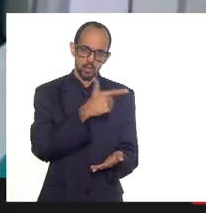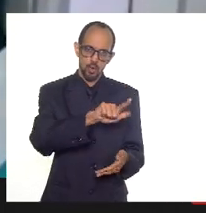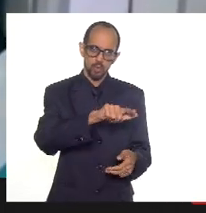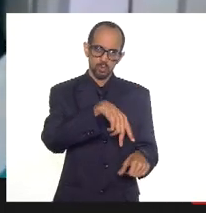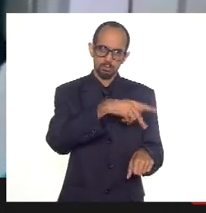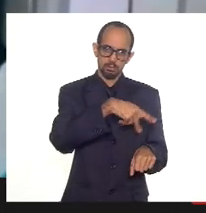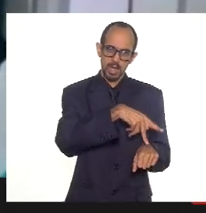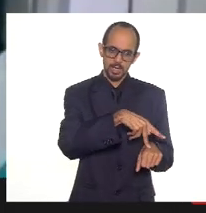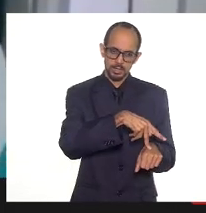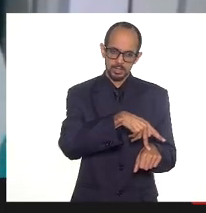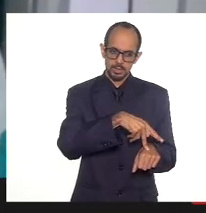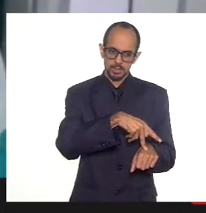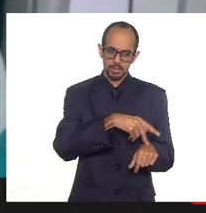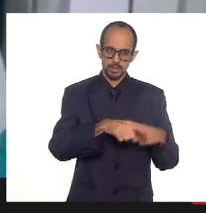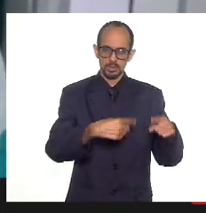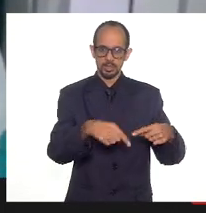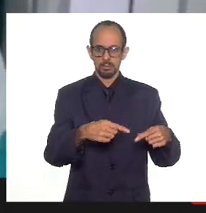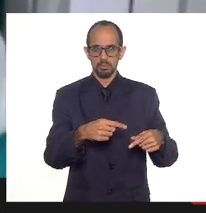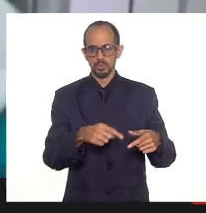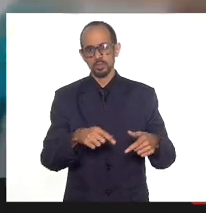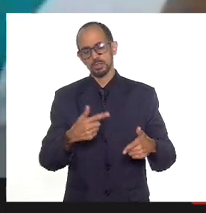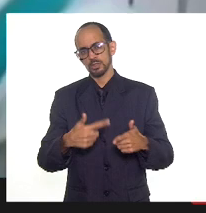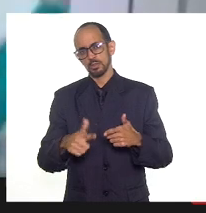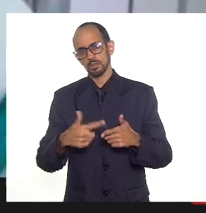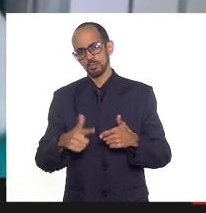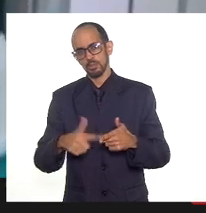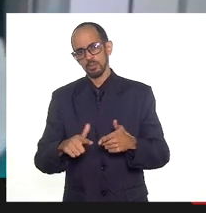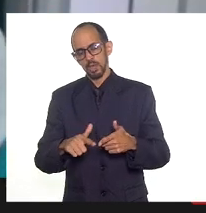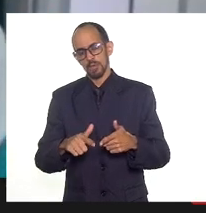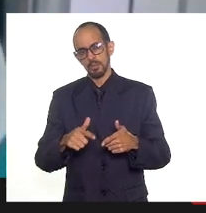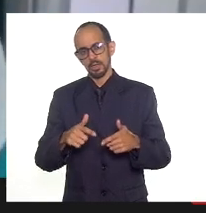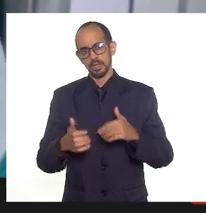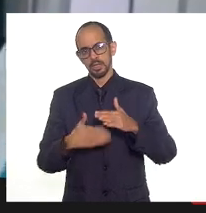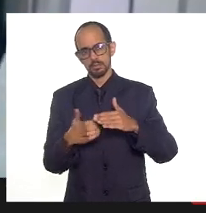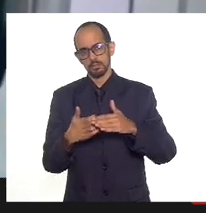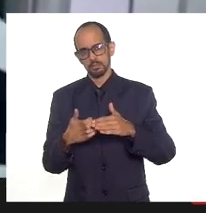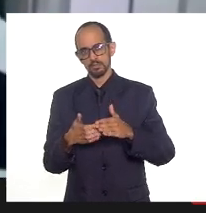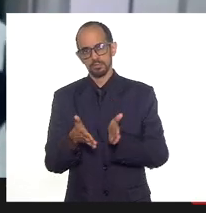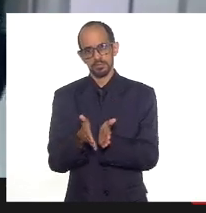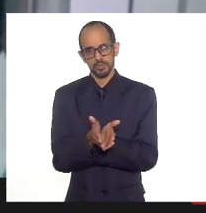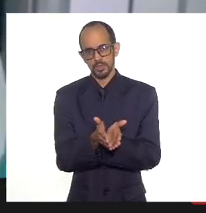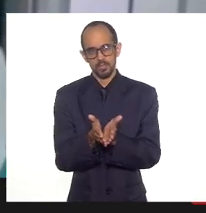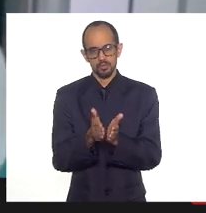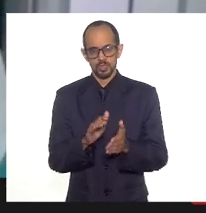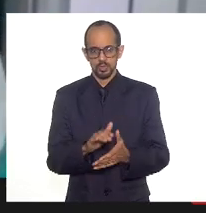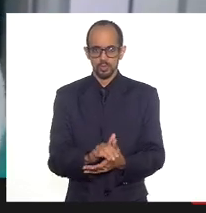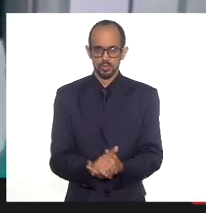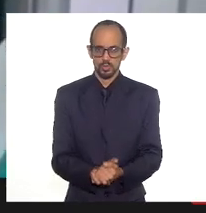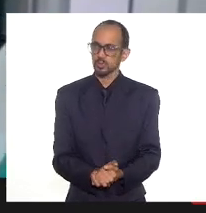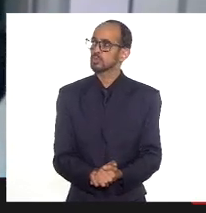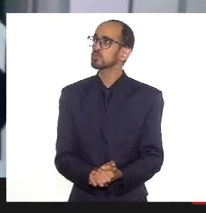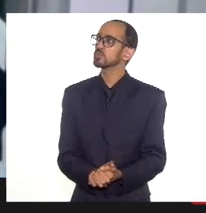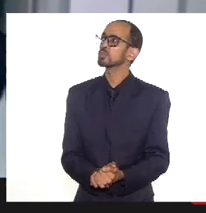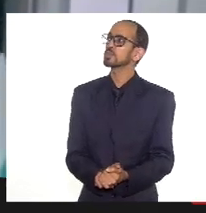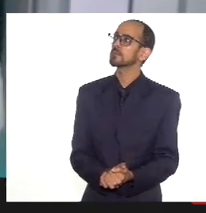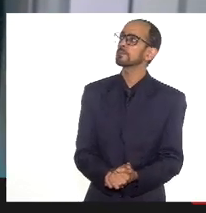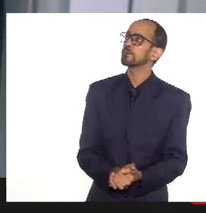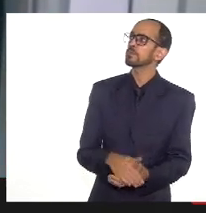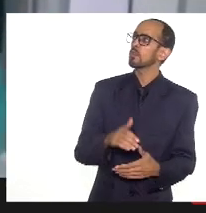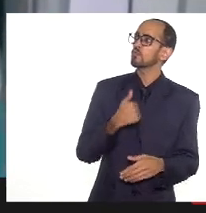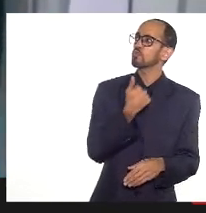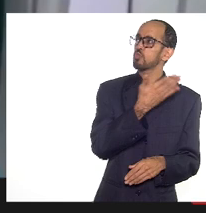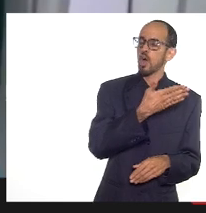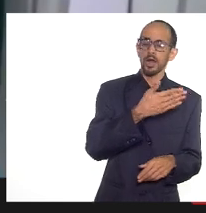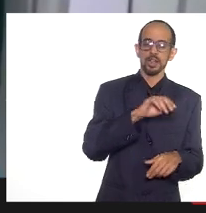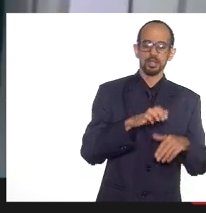provocar o baque violento de novo da indústria naval, comprar lá fora e ter hoje quase 80% dos seus fornecedores que já são de fora do Rio de Janeiro,